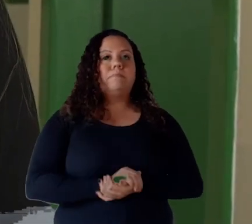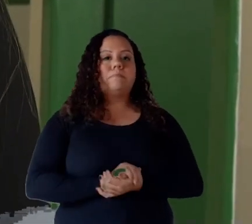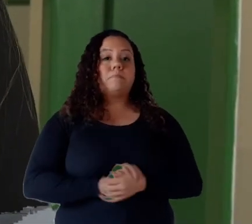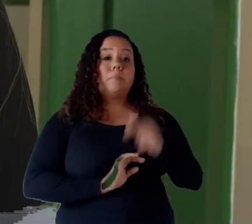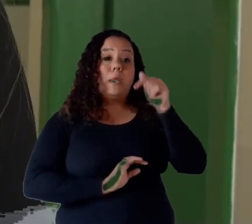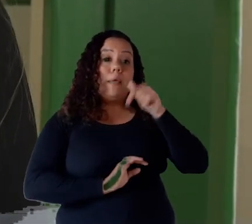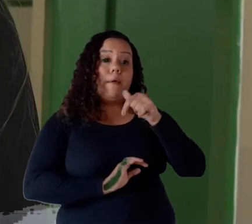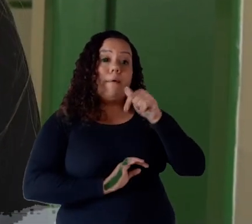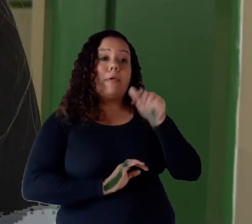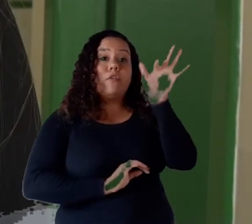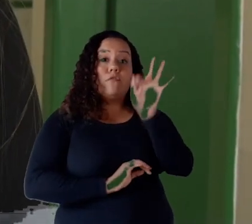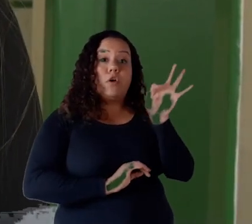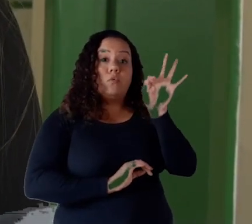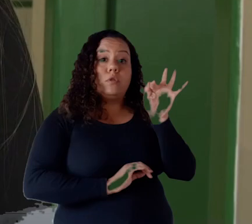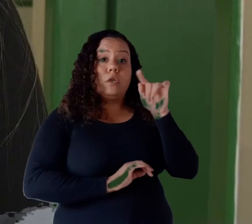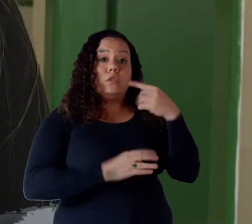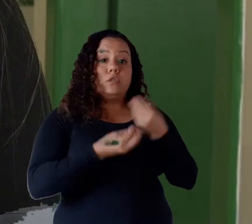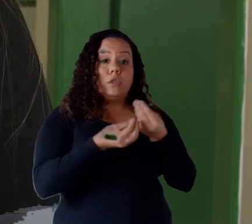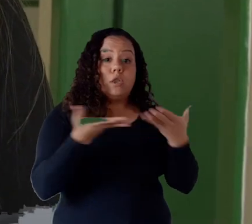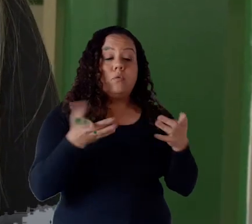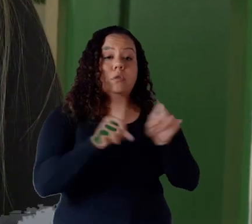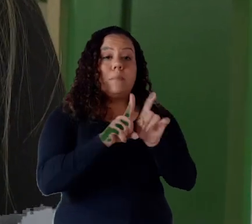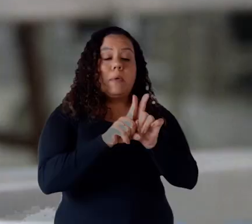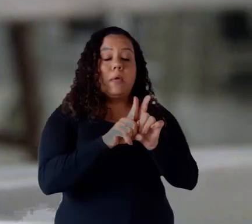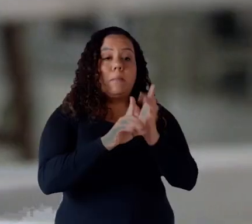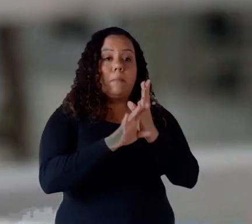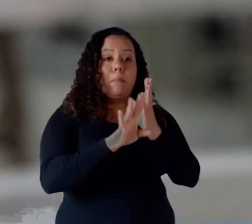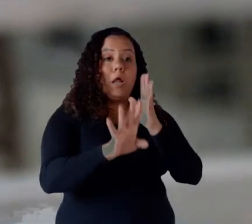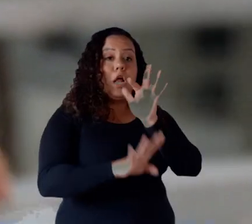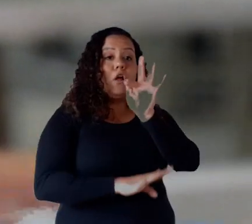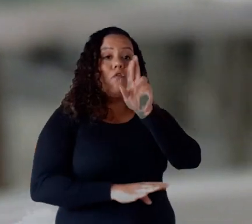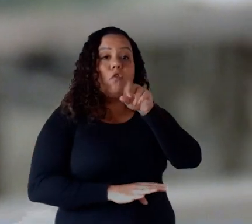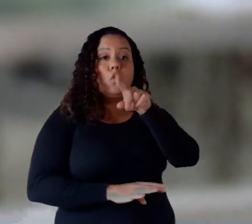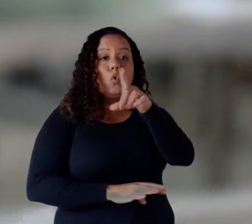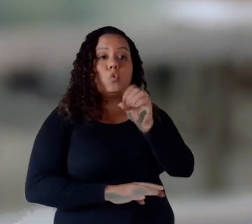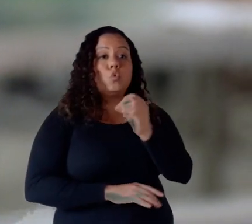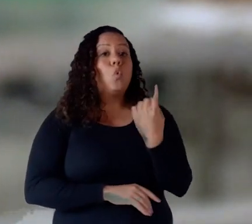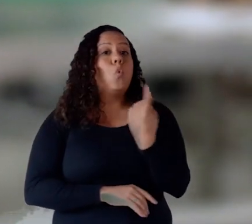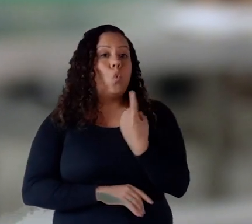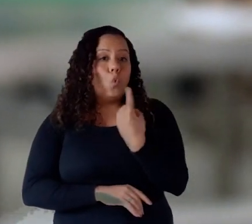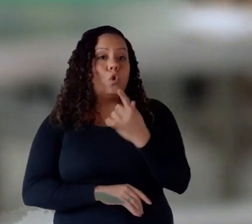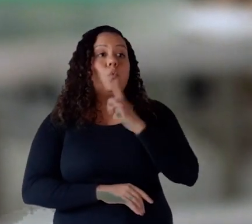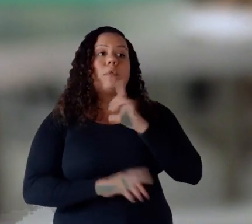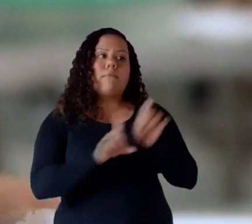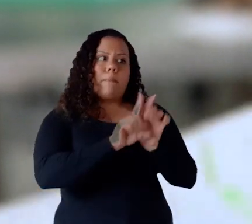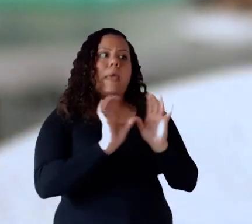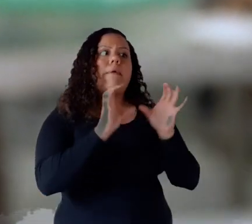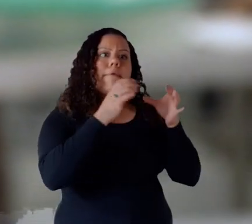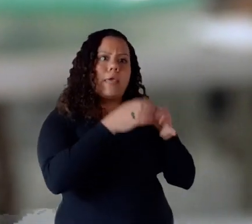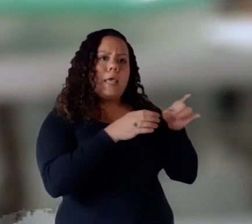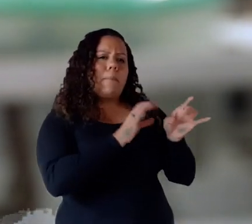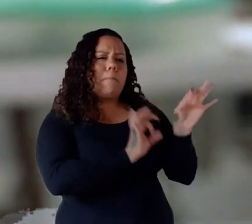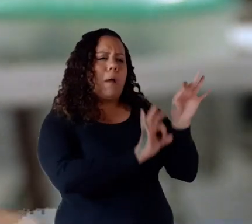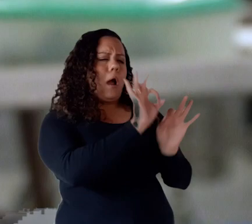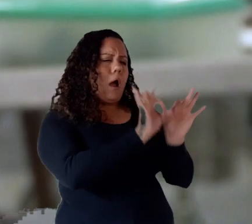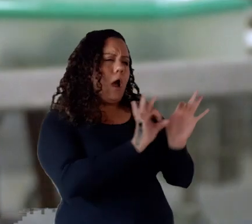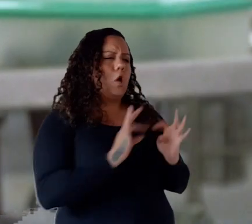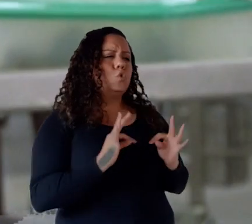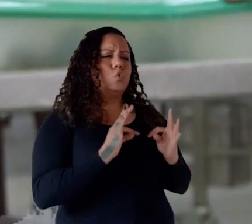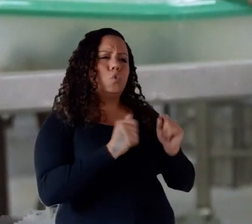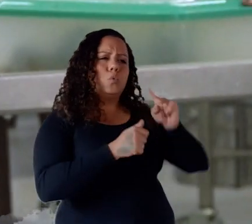ao semestre, os equipamentos de proteção individual. Na faculdade, a gente colocou um fluxo único, a gente tem um